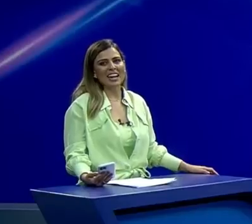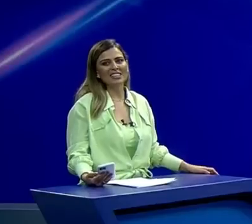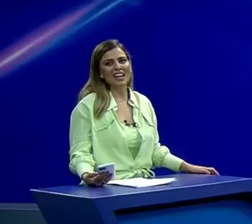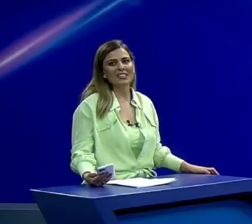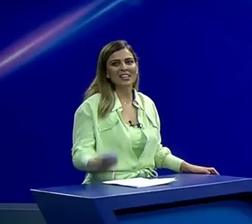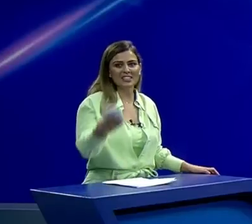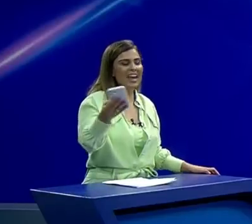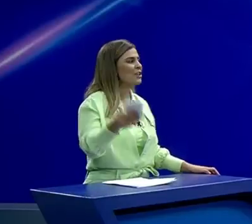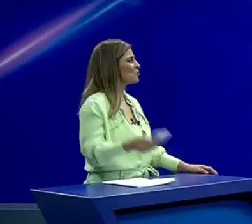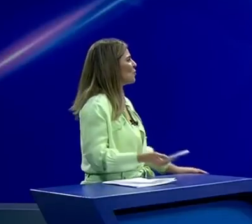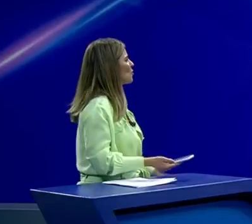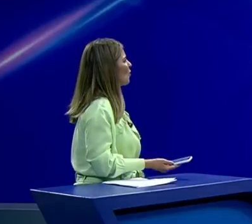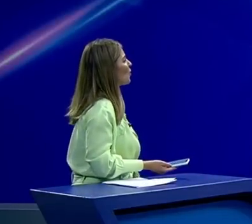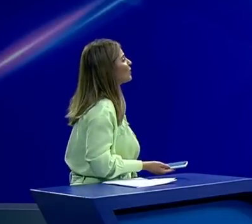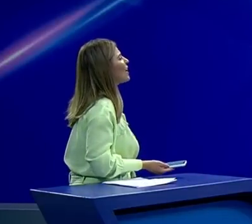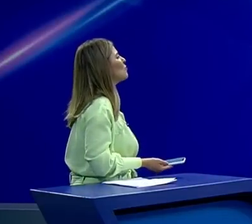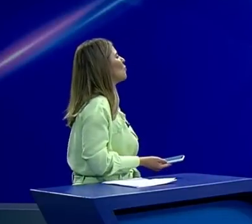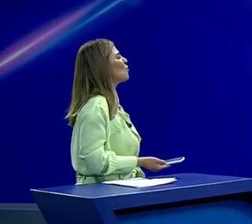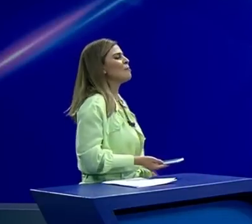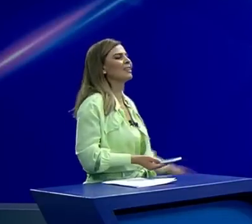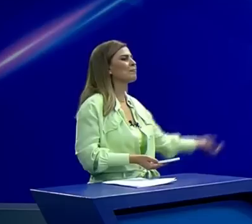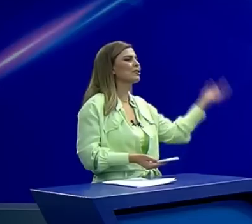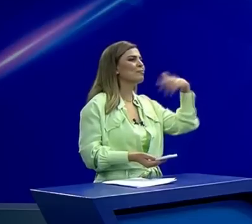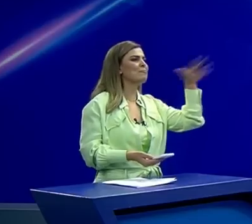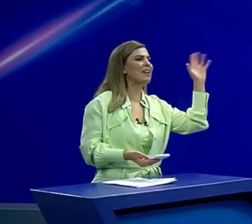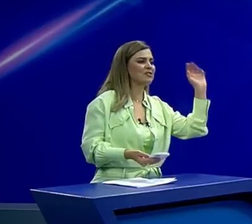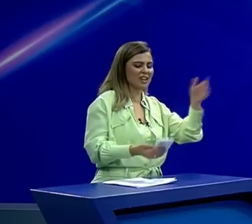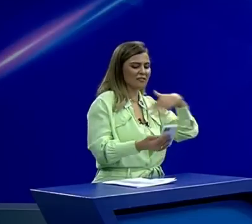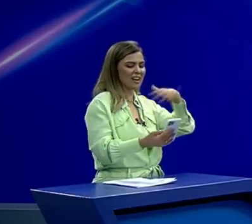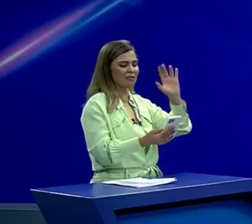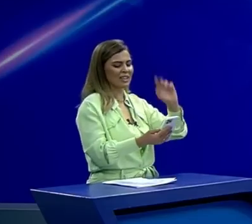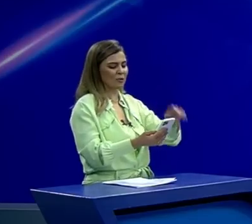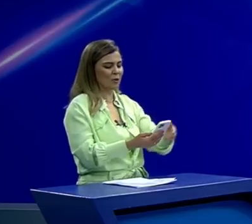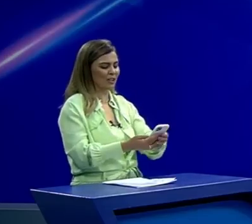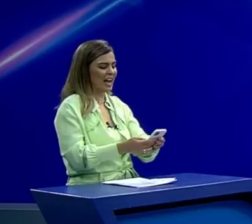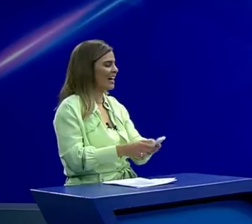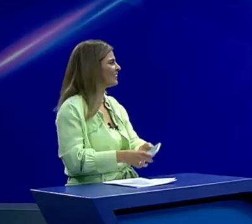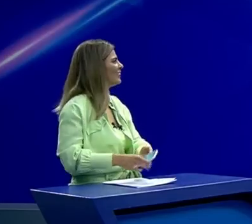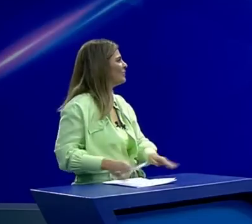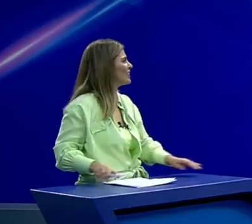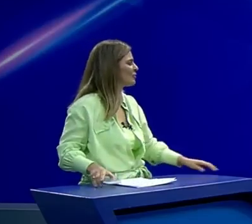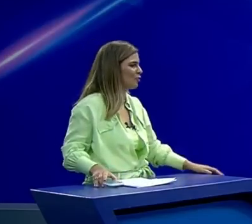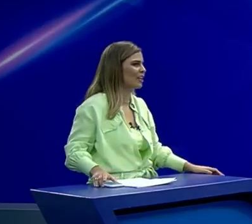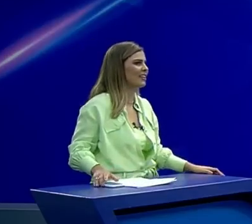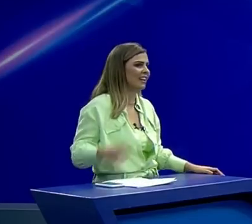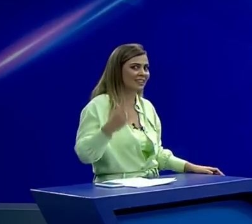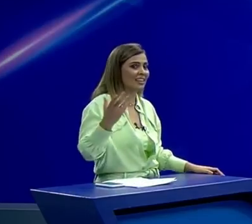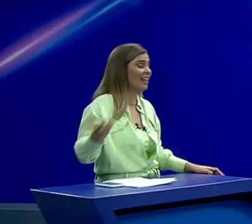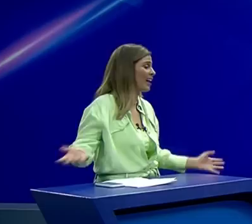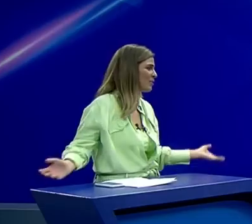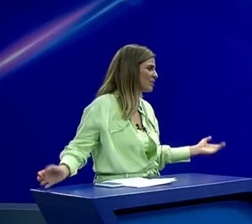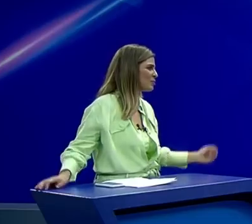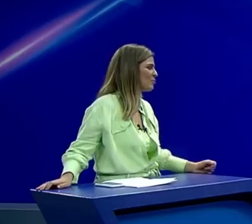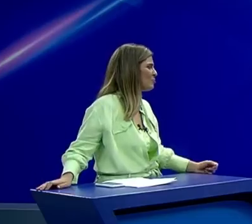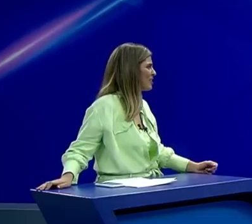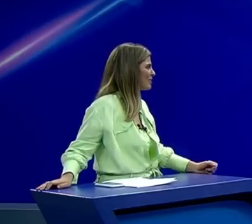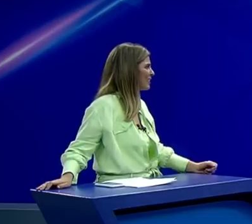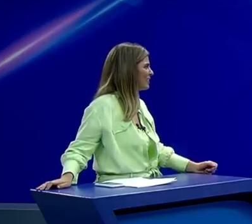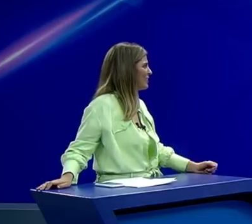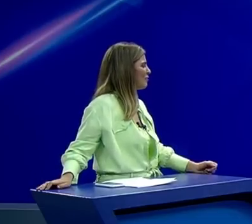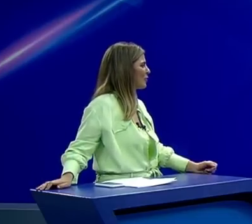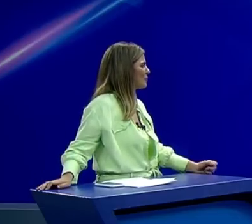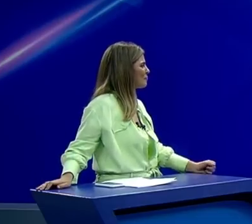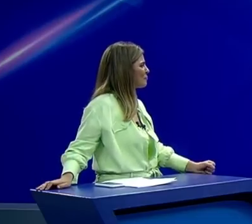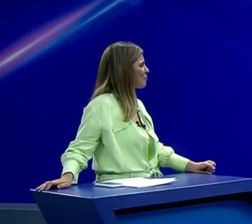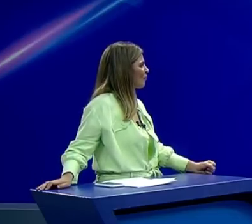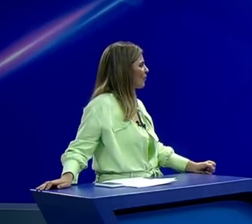Foi até engraçado. Vocês deram Google? Eu dei um Google, mas depois eu me perdi. Falei, ah, vou dar Google nada. Mas foi até hilário esses momentos